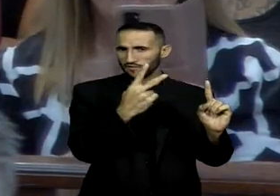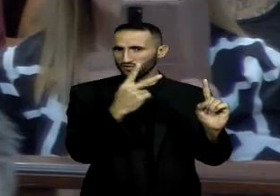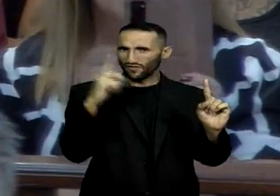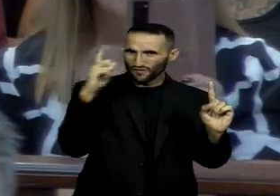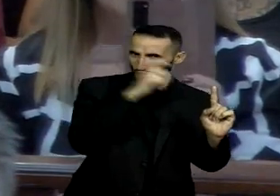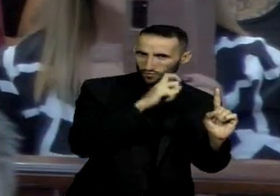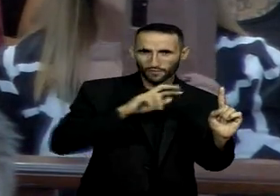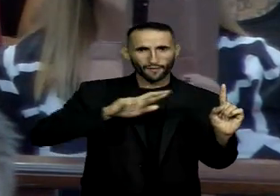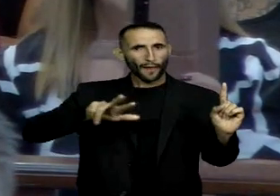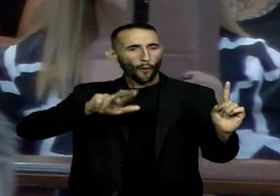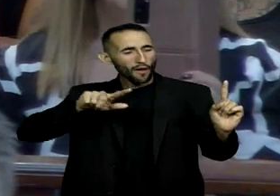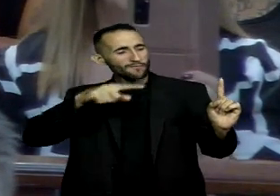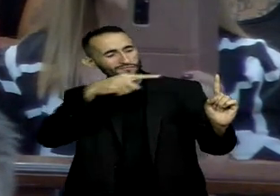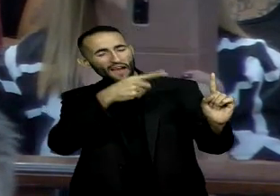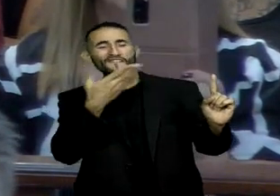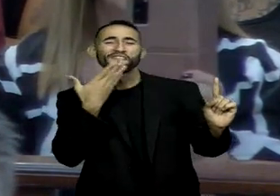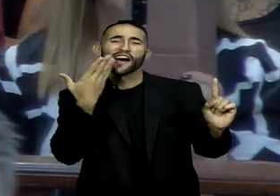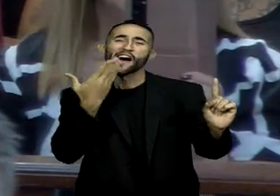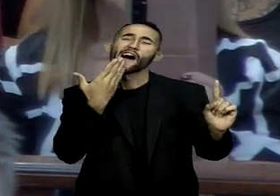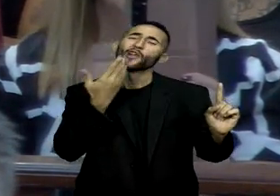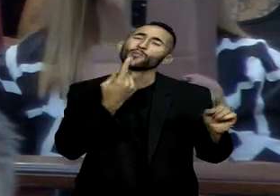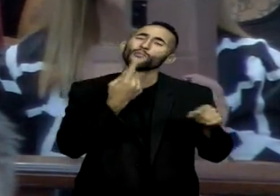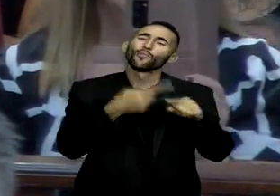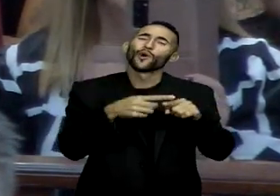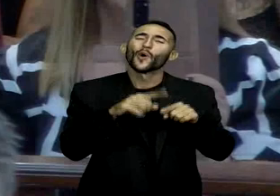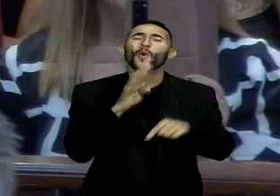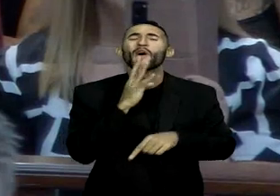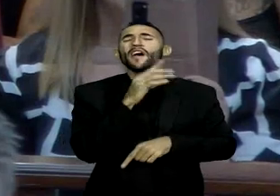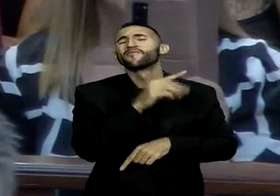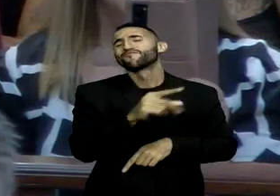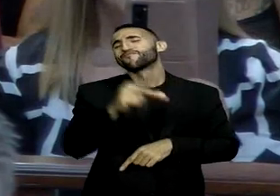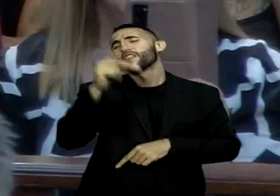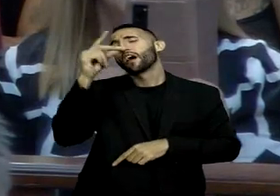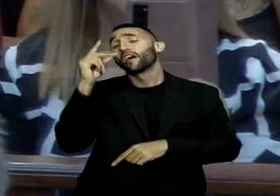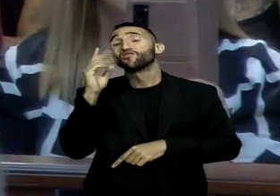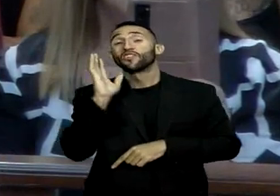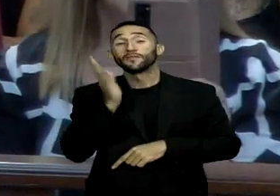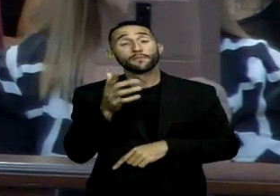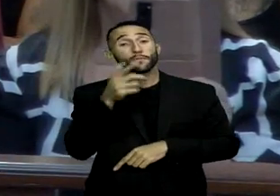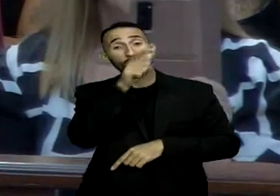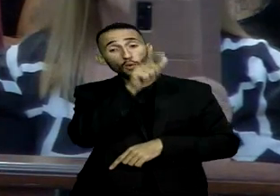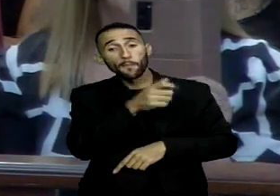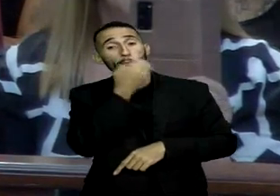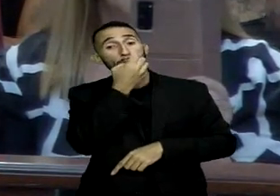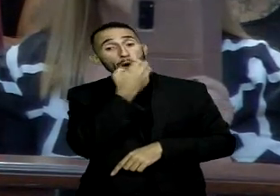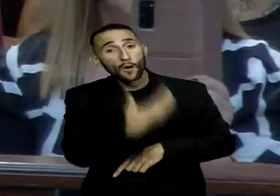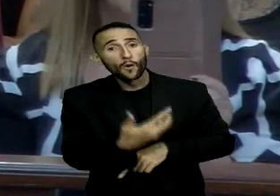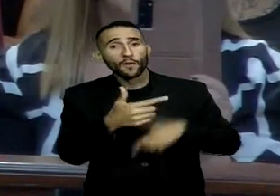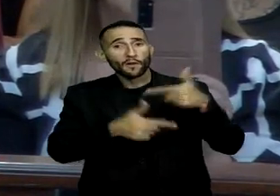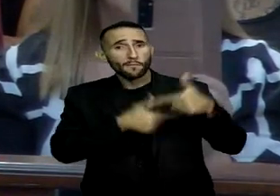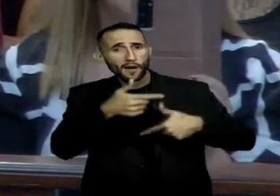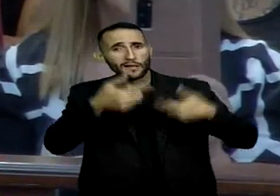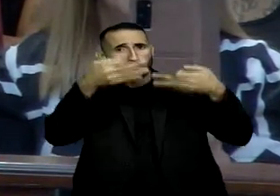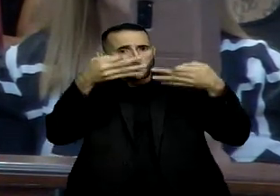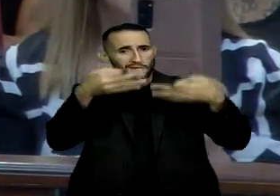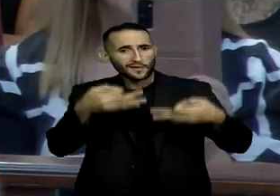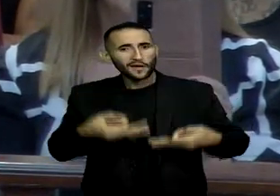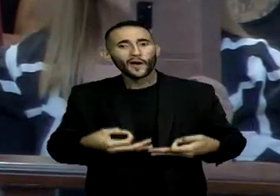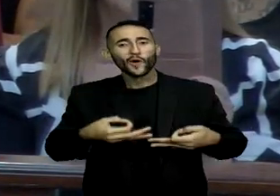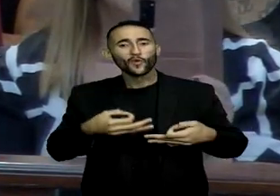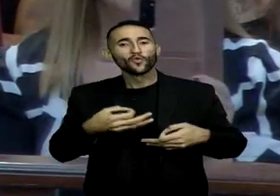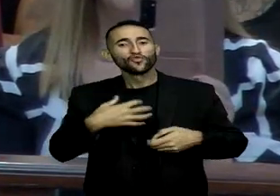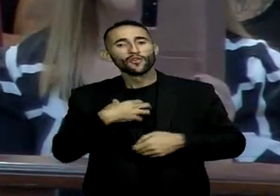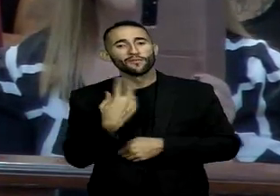aí, te parabenizar, porque eu sempre gostei de andar com pessoas do bem, pessoas que trabalham, pessoas honestas, e você é isso, tá,